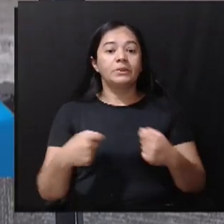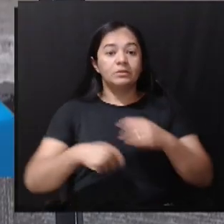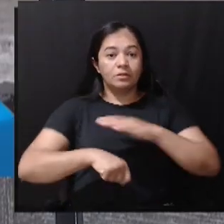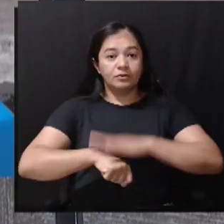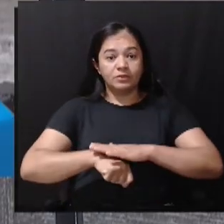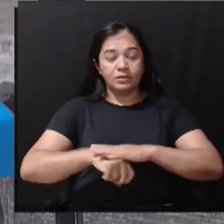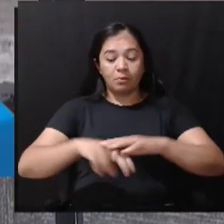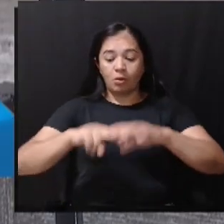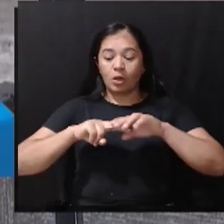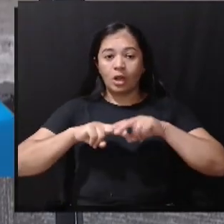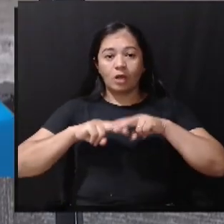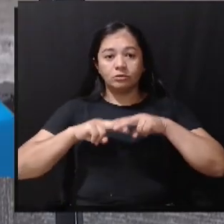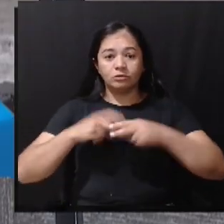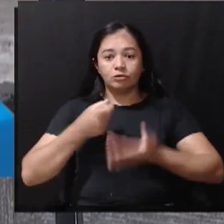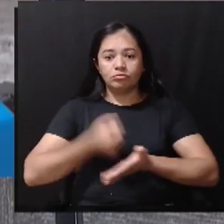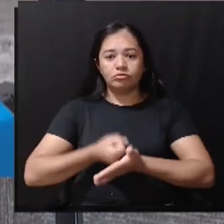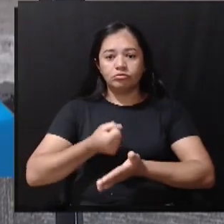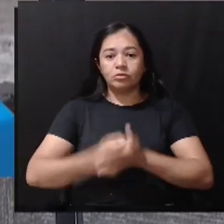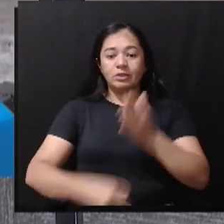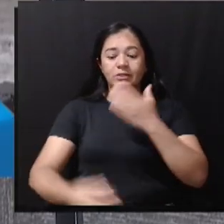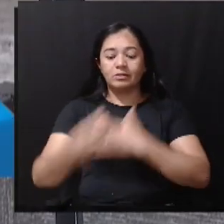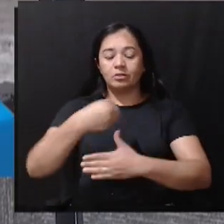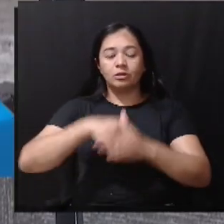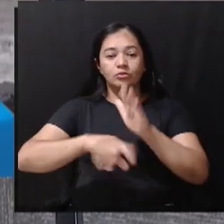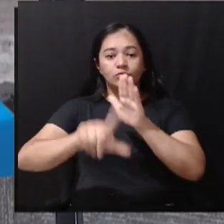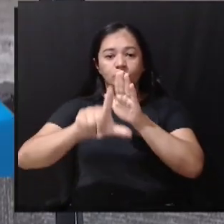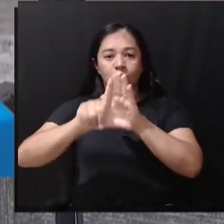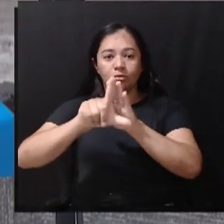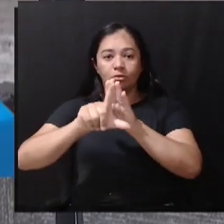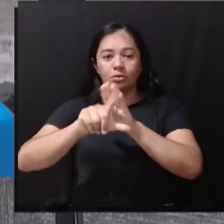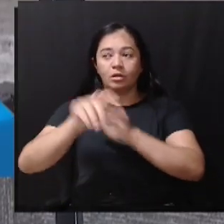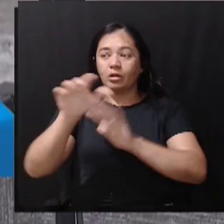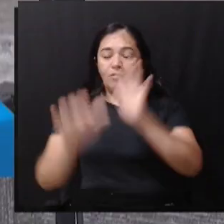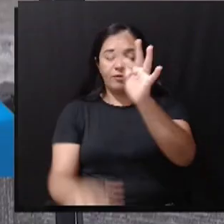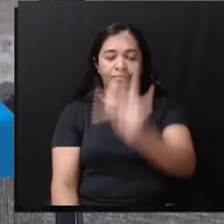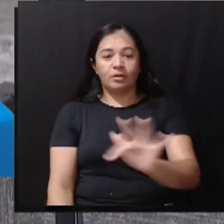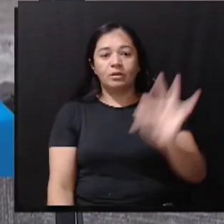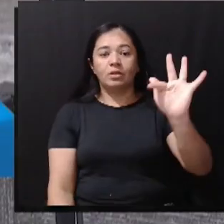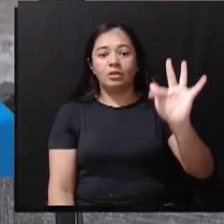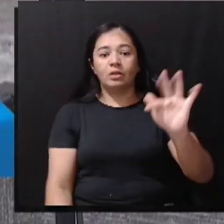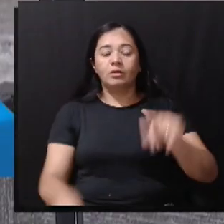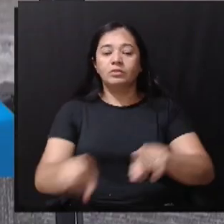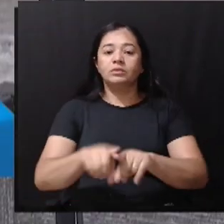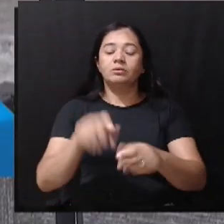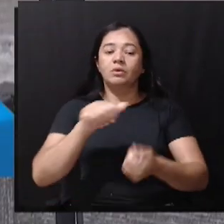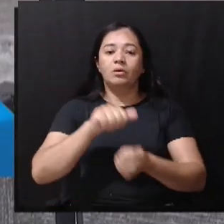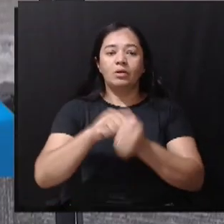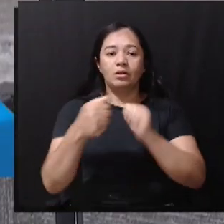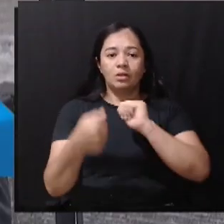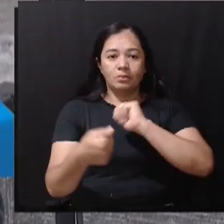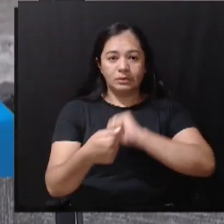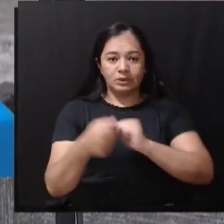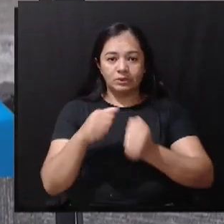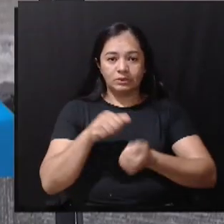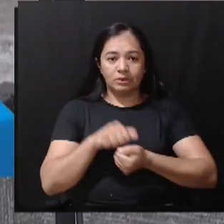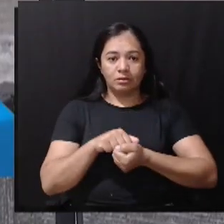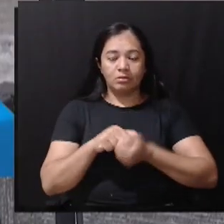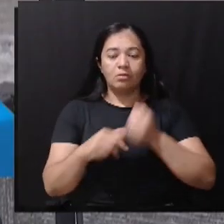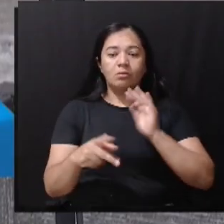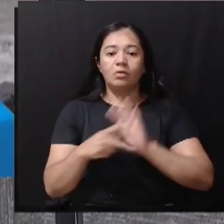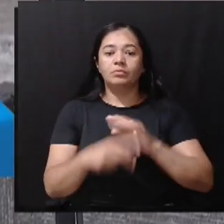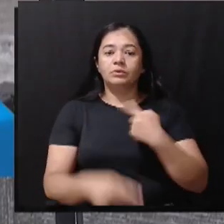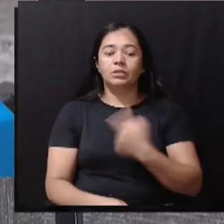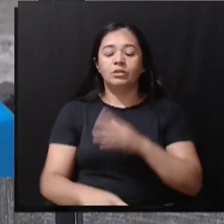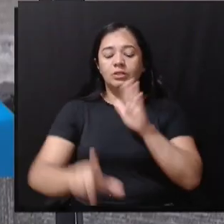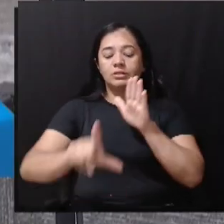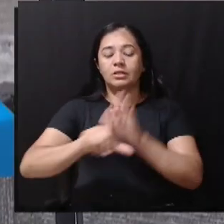obrigação da lei federal e também de uma adequação da nossa lei orgânica do